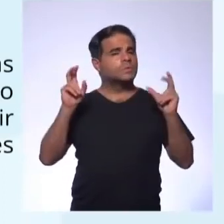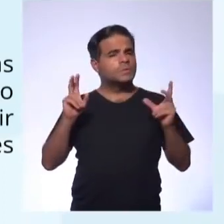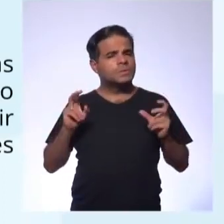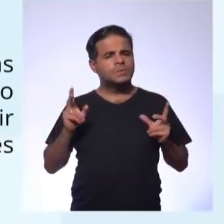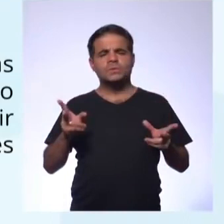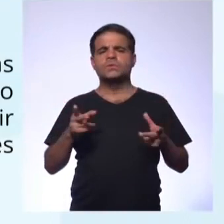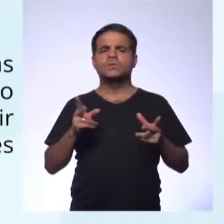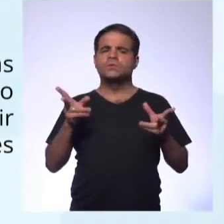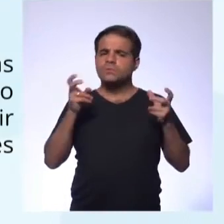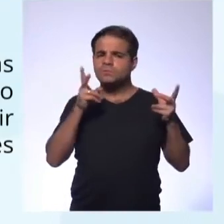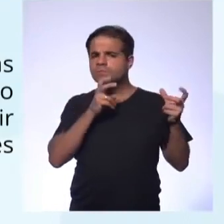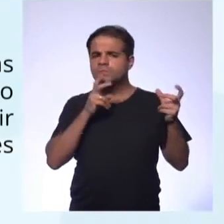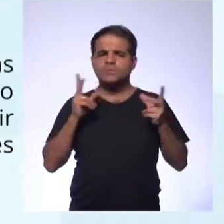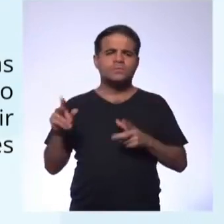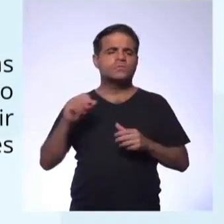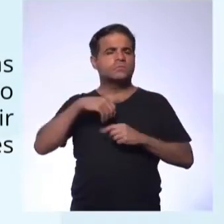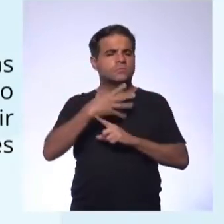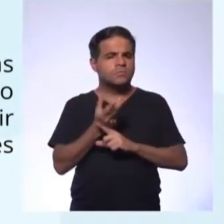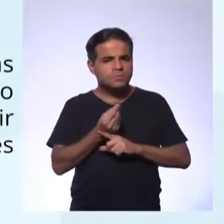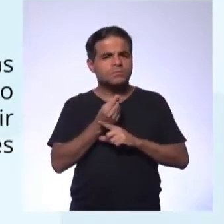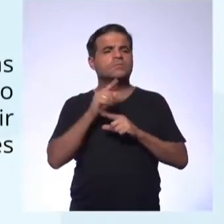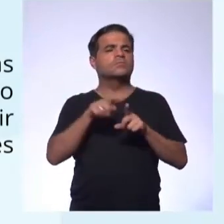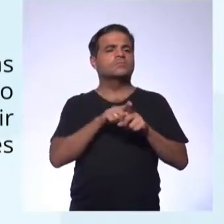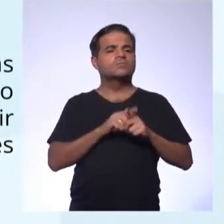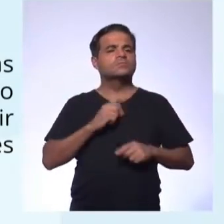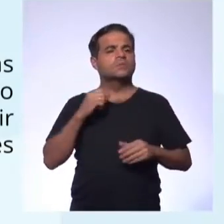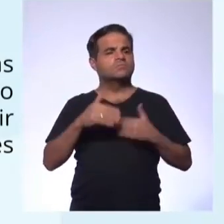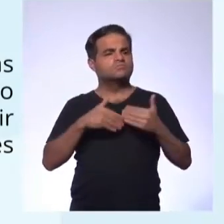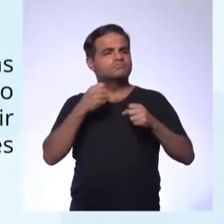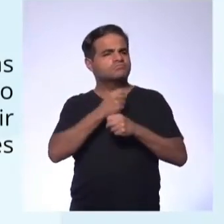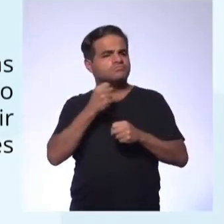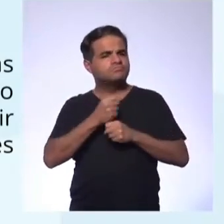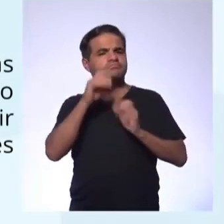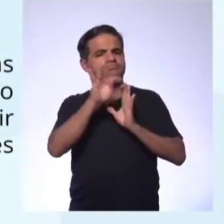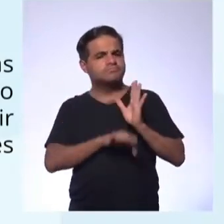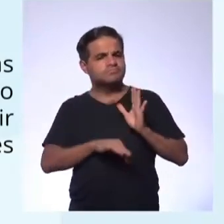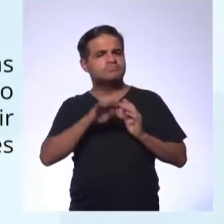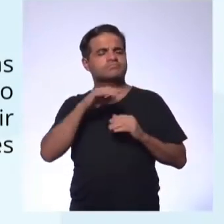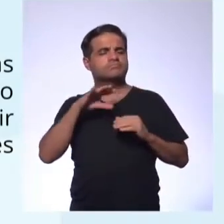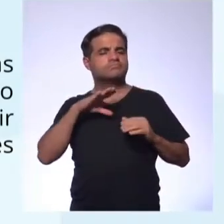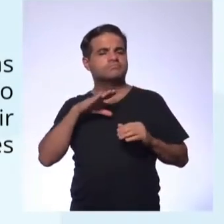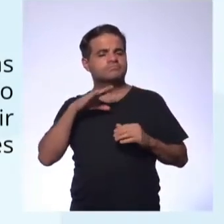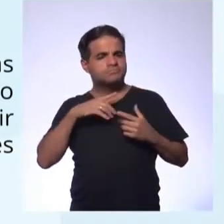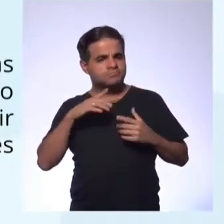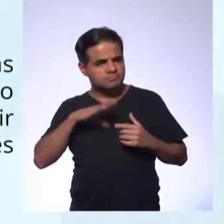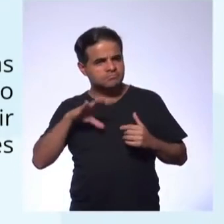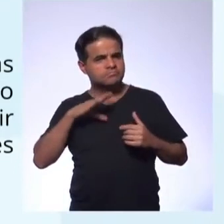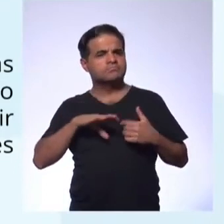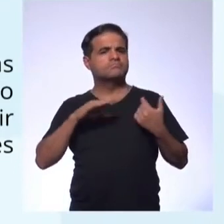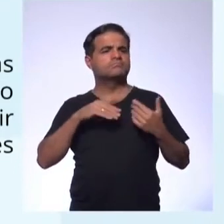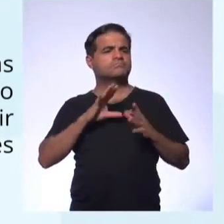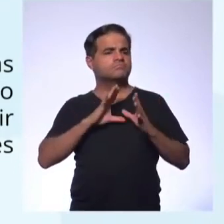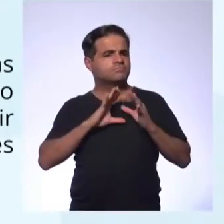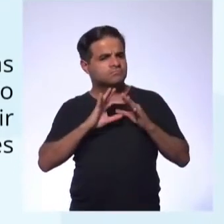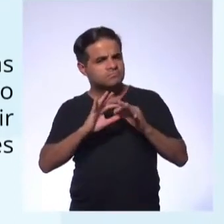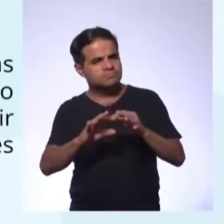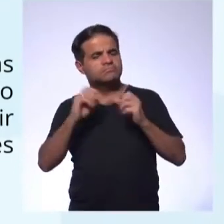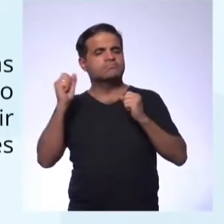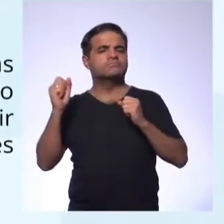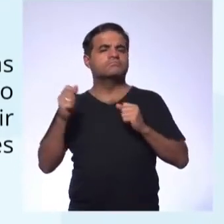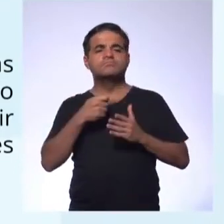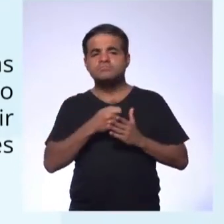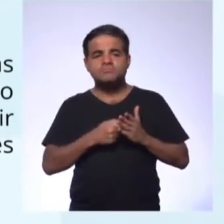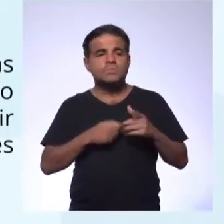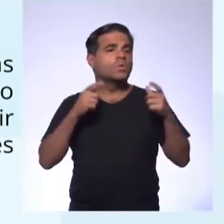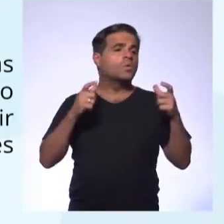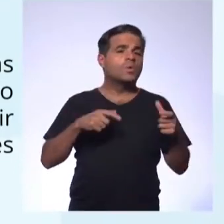concepções artísticas e procedimentos de construção do texto literário, com os contextos de produção, onde